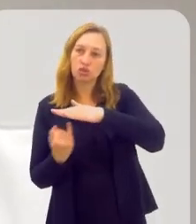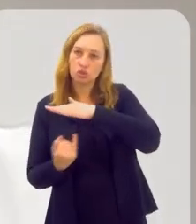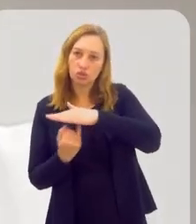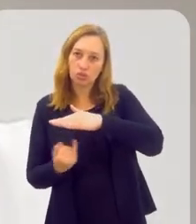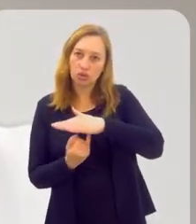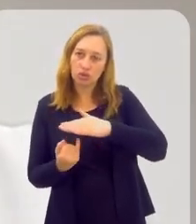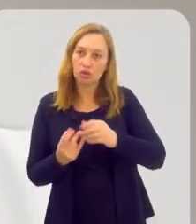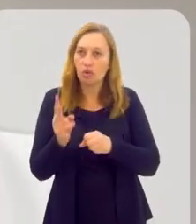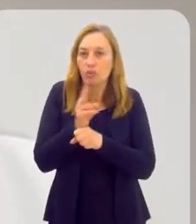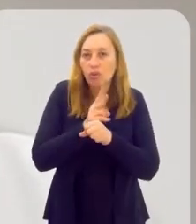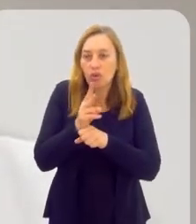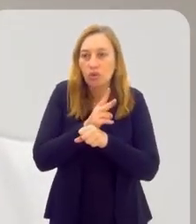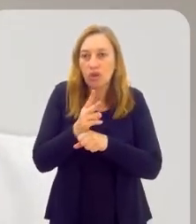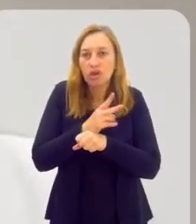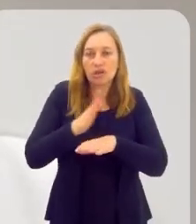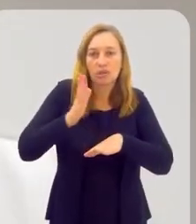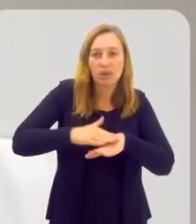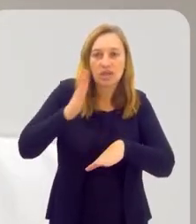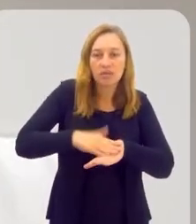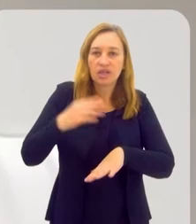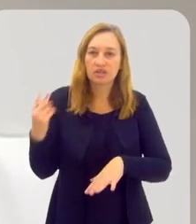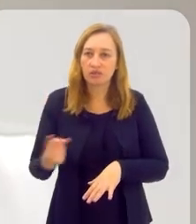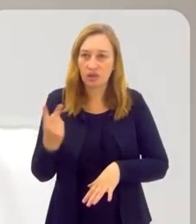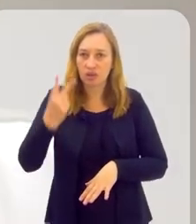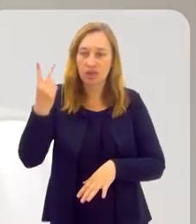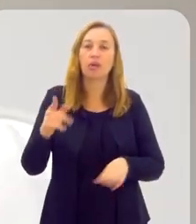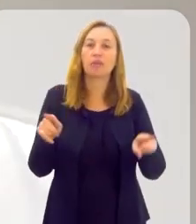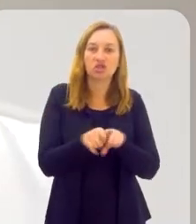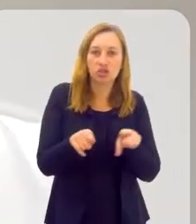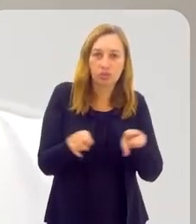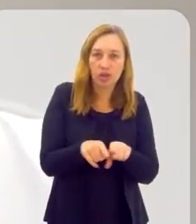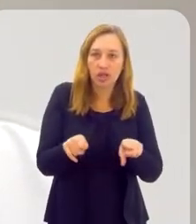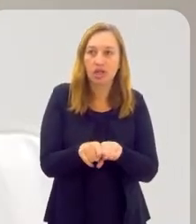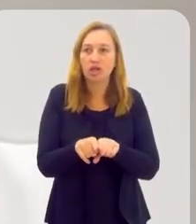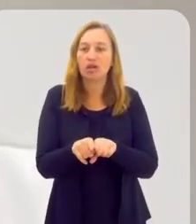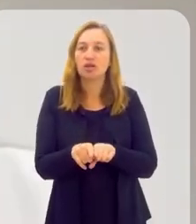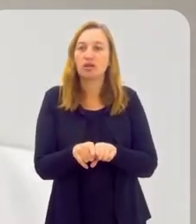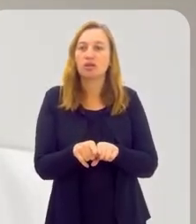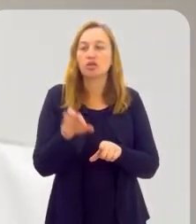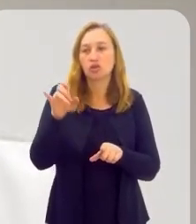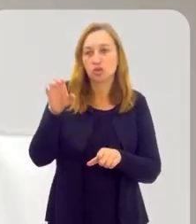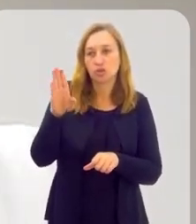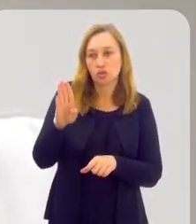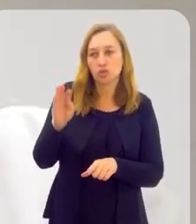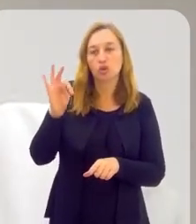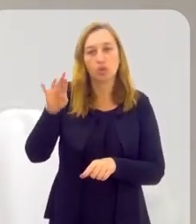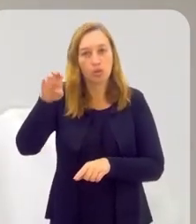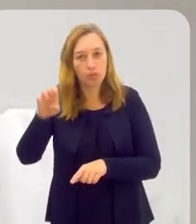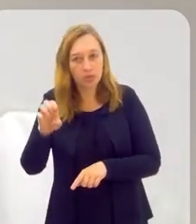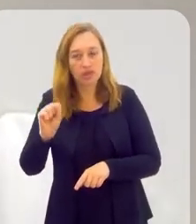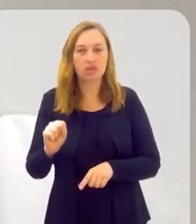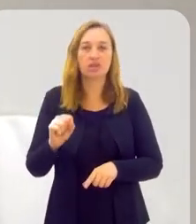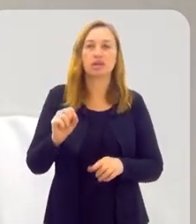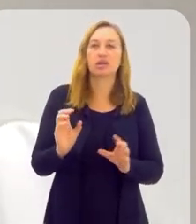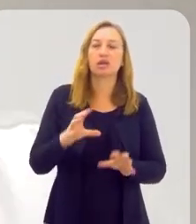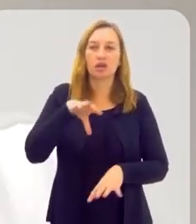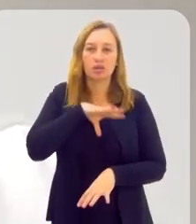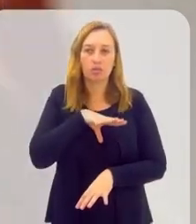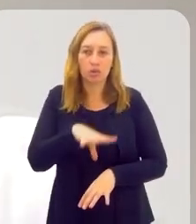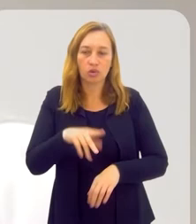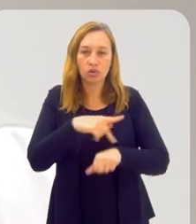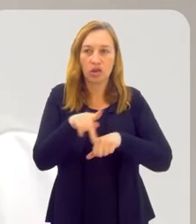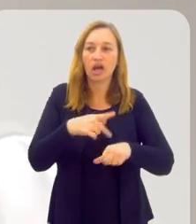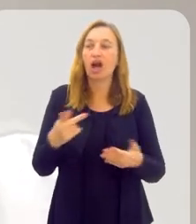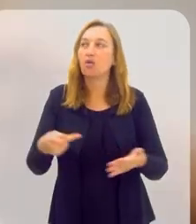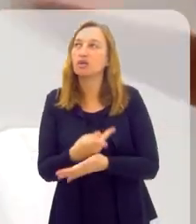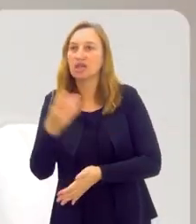instituições vão procurando cada vez mais valorizar isso, mas também os clubes desportivos, os grandes clubes em Portugal, tal